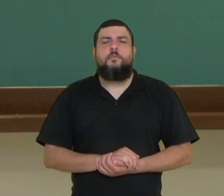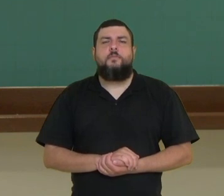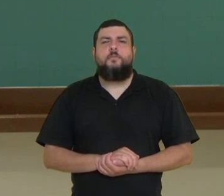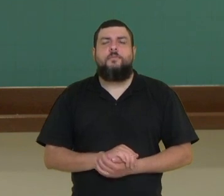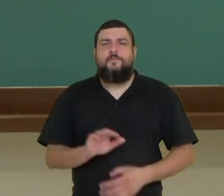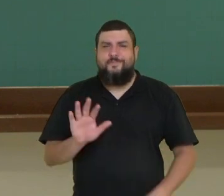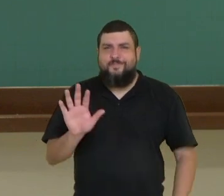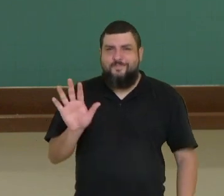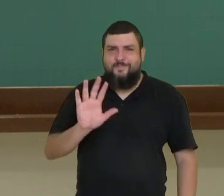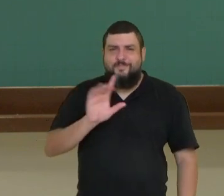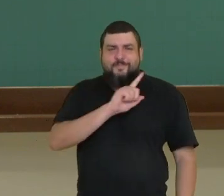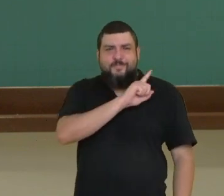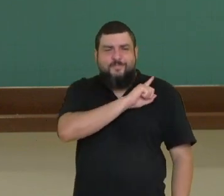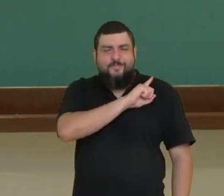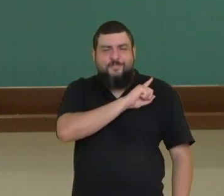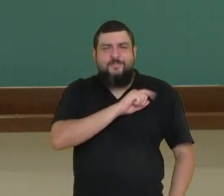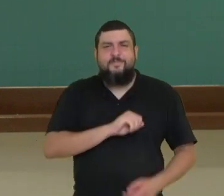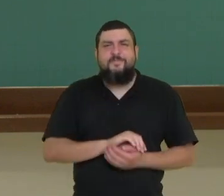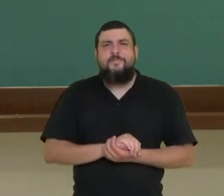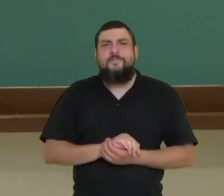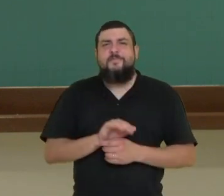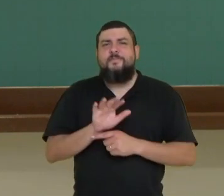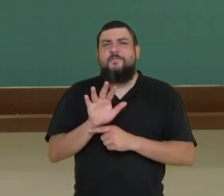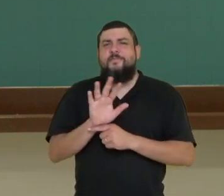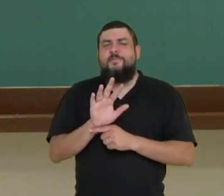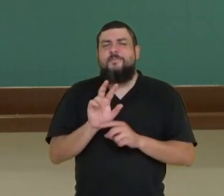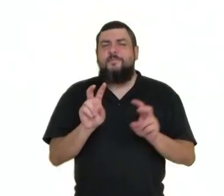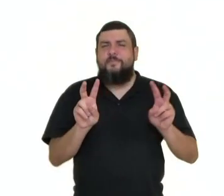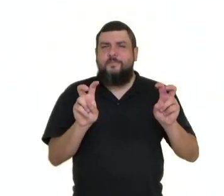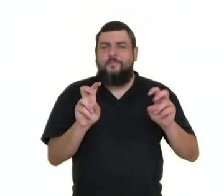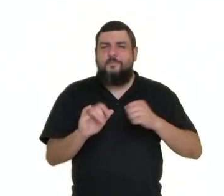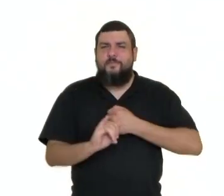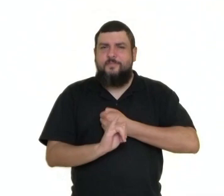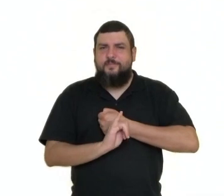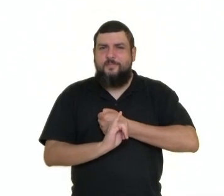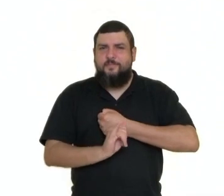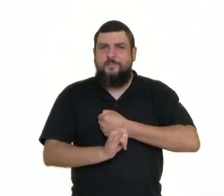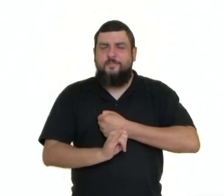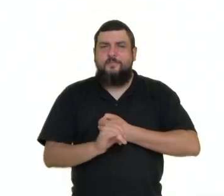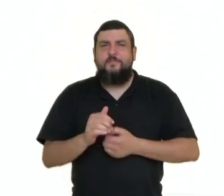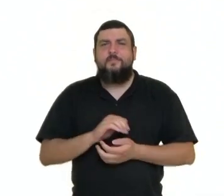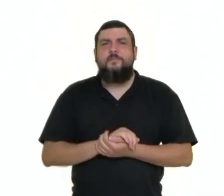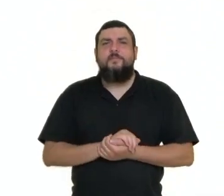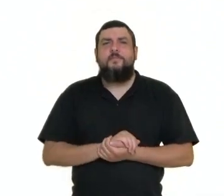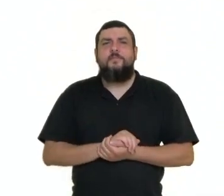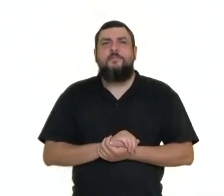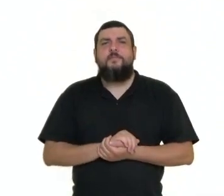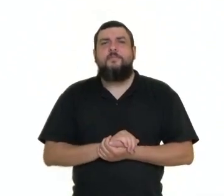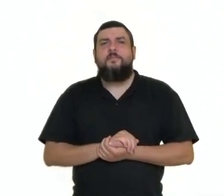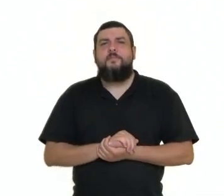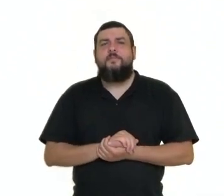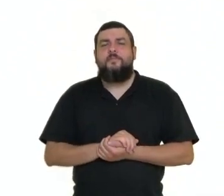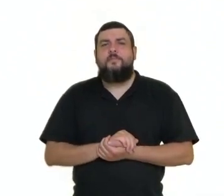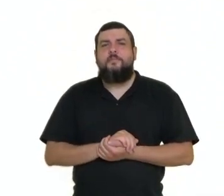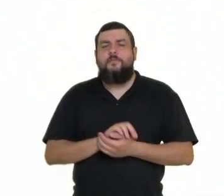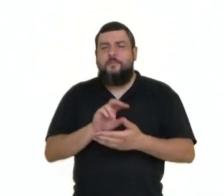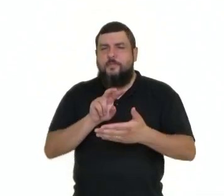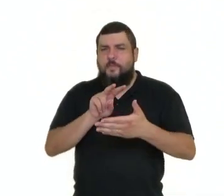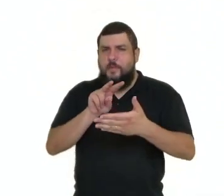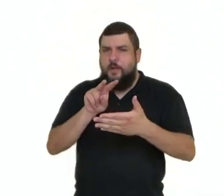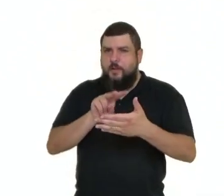Olá, estudantes da primeira série. Nesse vídeo, vamos falar sobre crônica. Ler trechos de crônica identificando